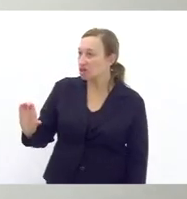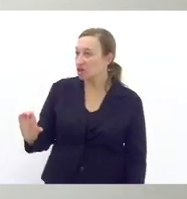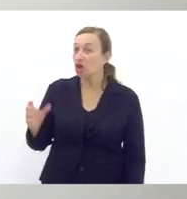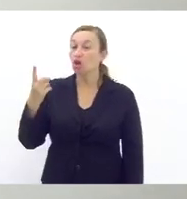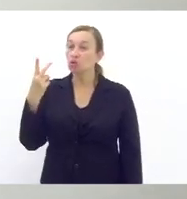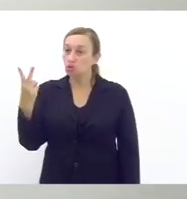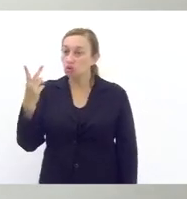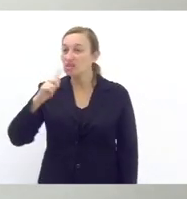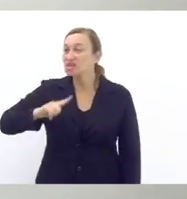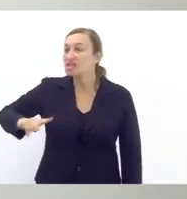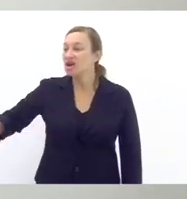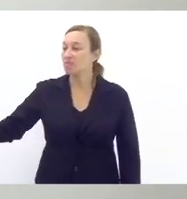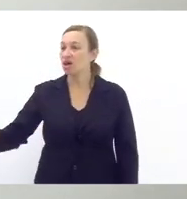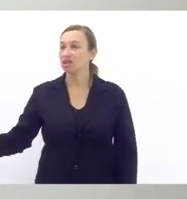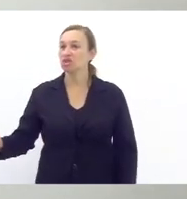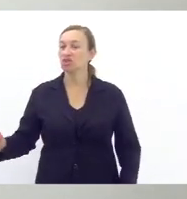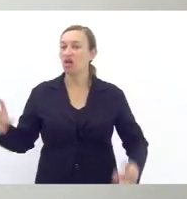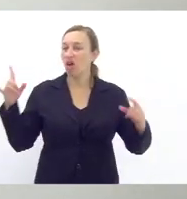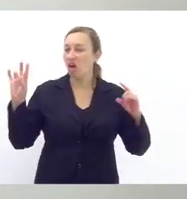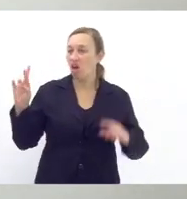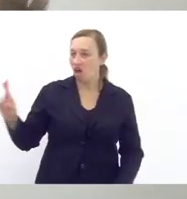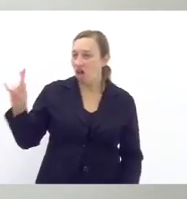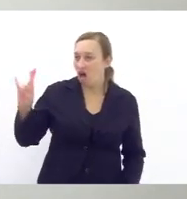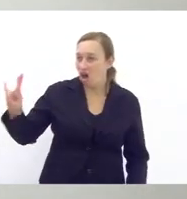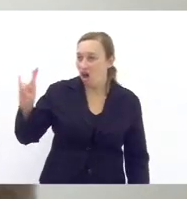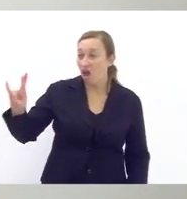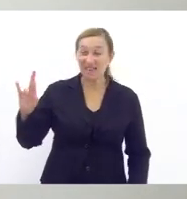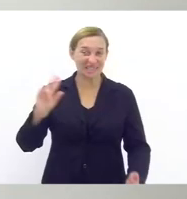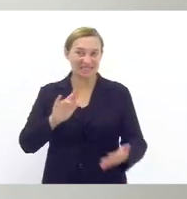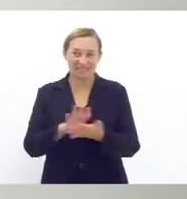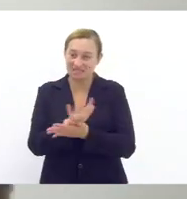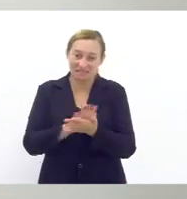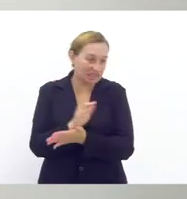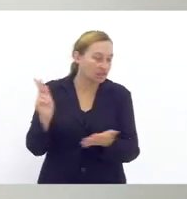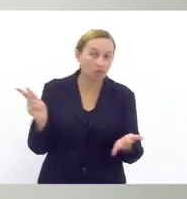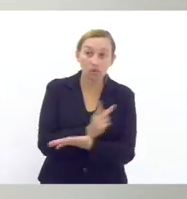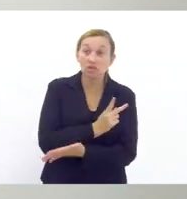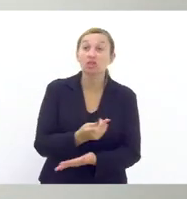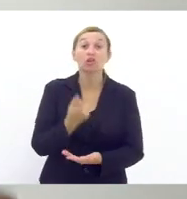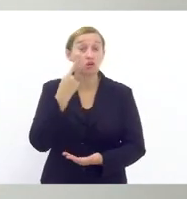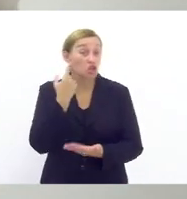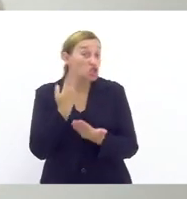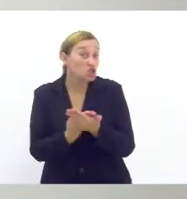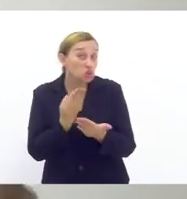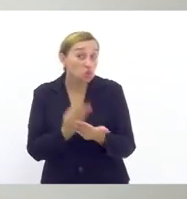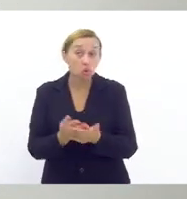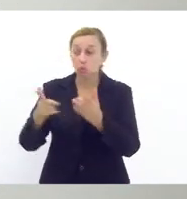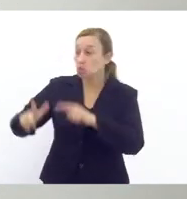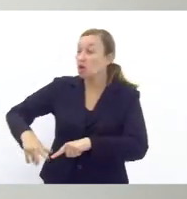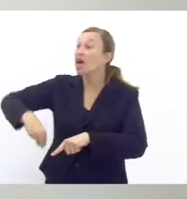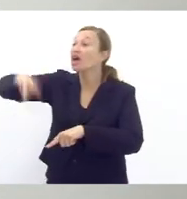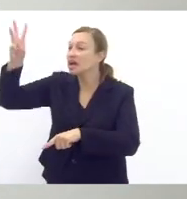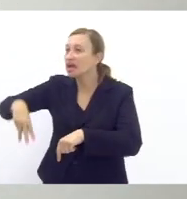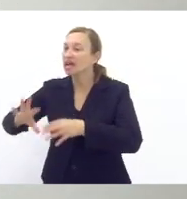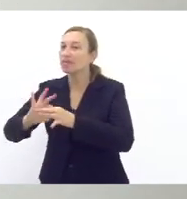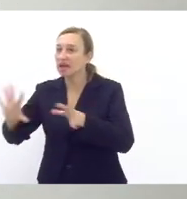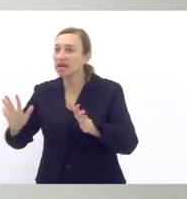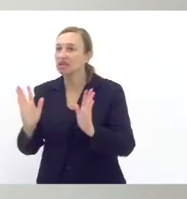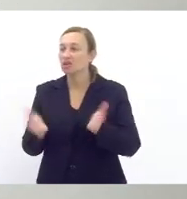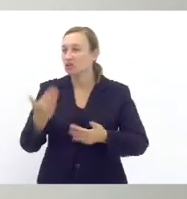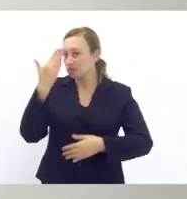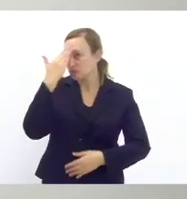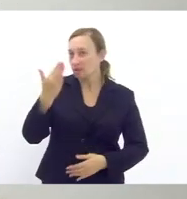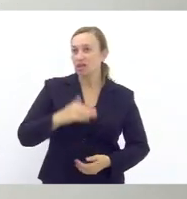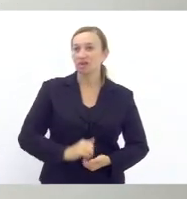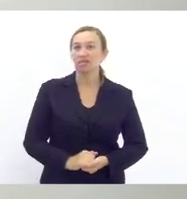Rio são duas semanas e nada acontece então que a gente estude o lugar de quem é autorizada a partir de agora muito